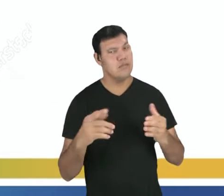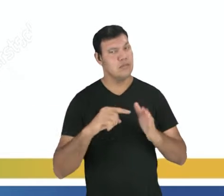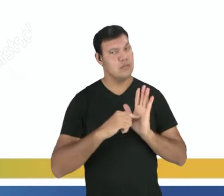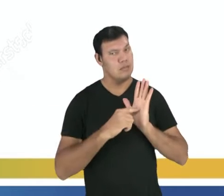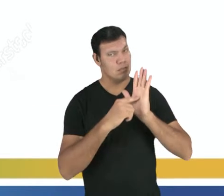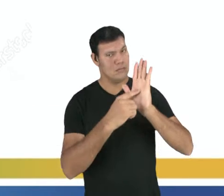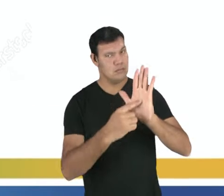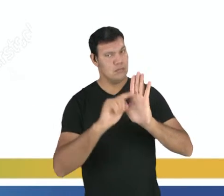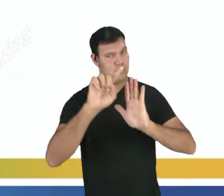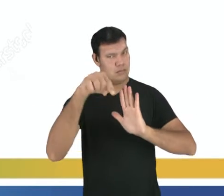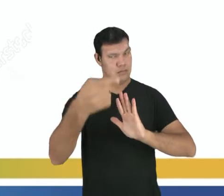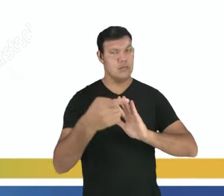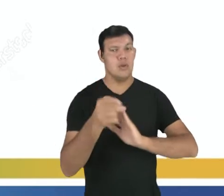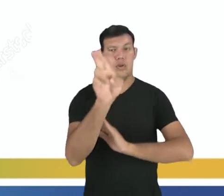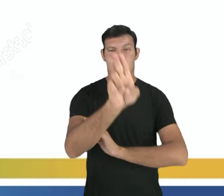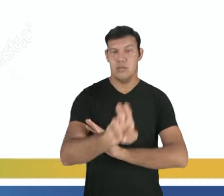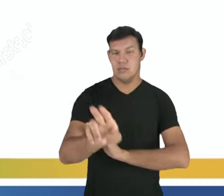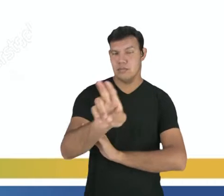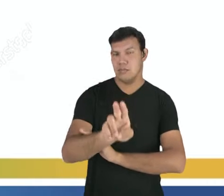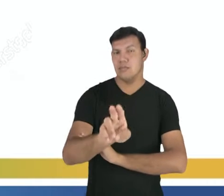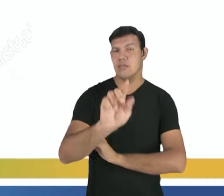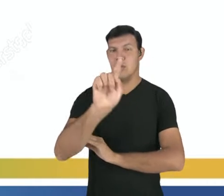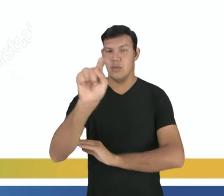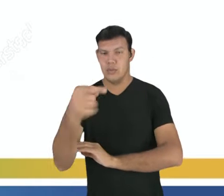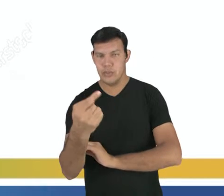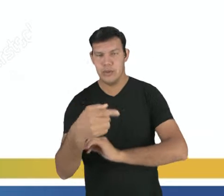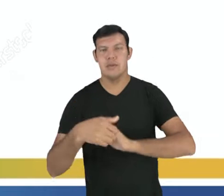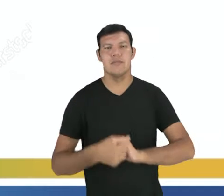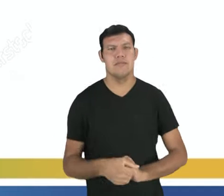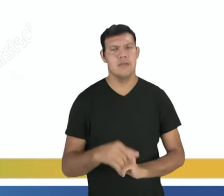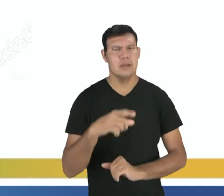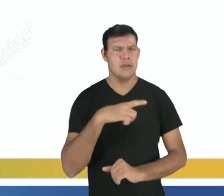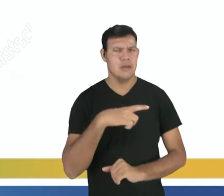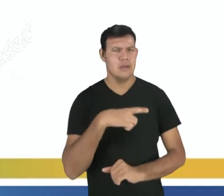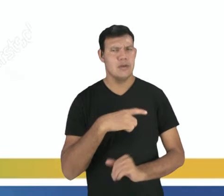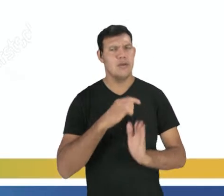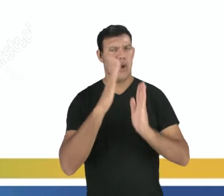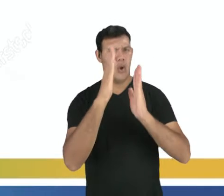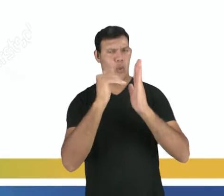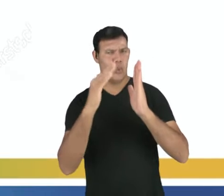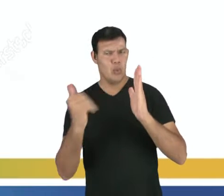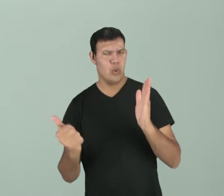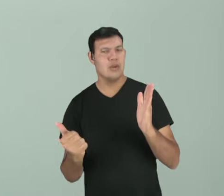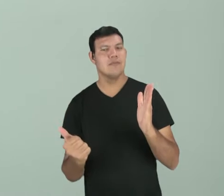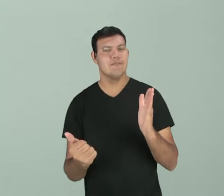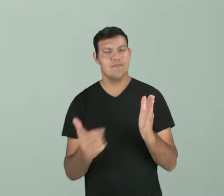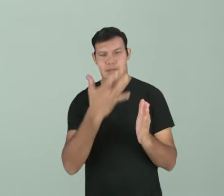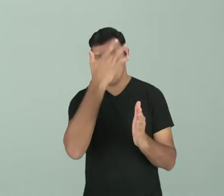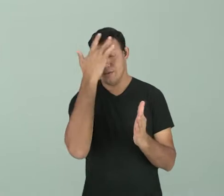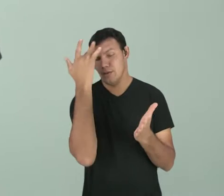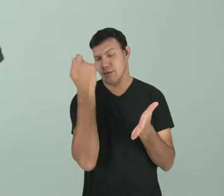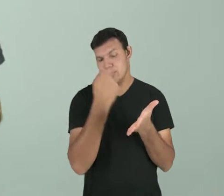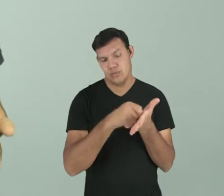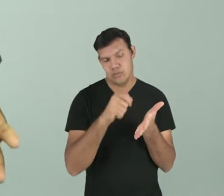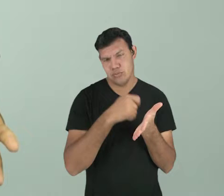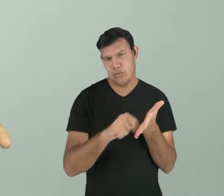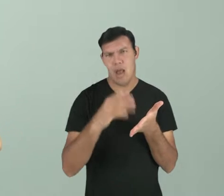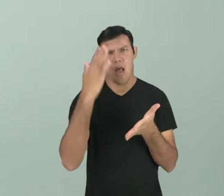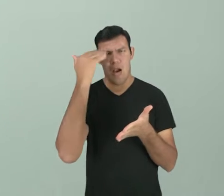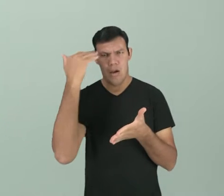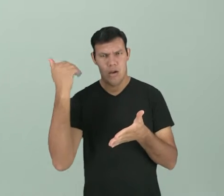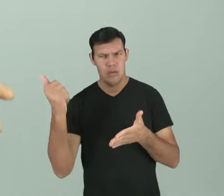alguns casos desse emprego da vírgula. Então, a vírgula ela tem muito a ver com o estilo de quem está escrevendo. Como tem